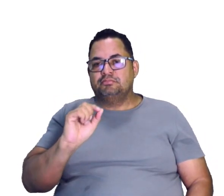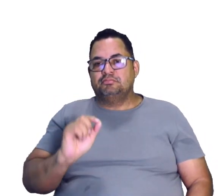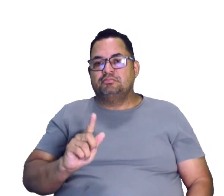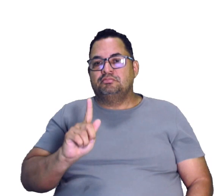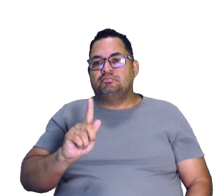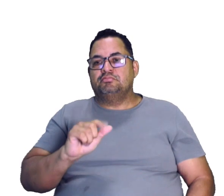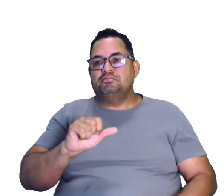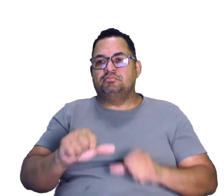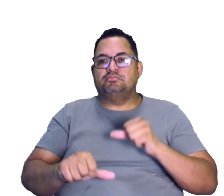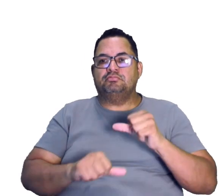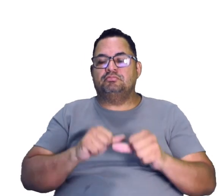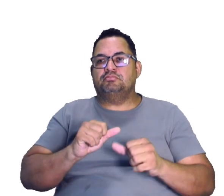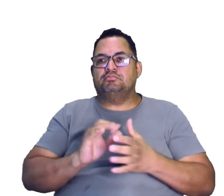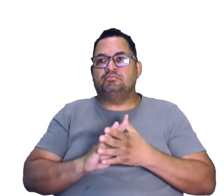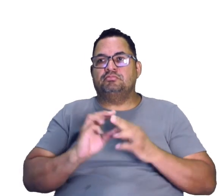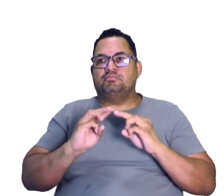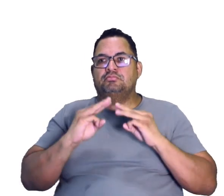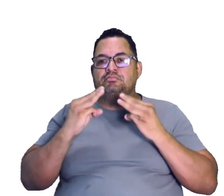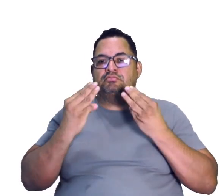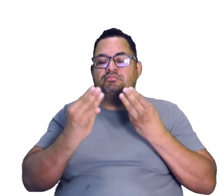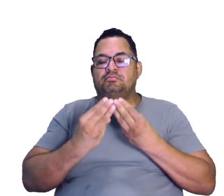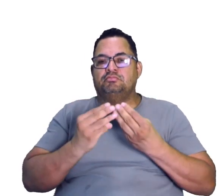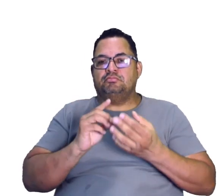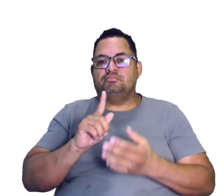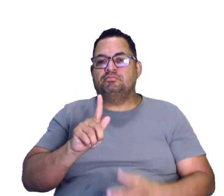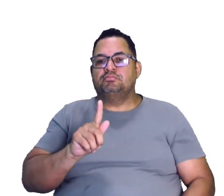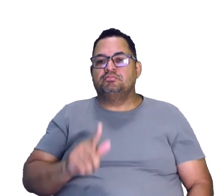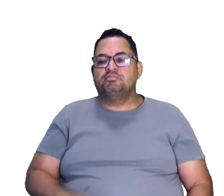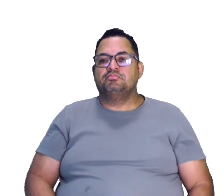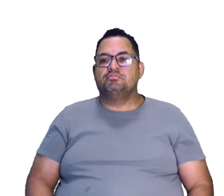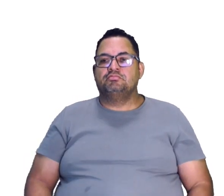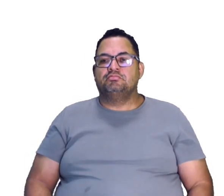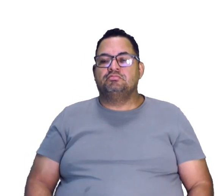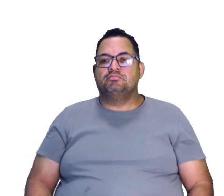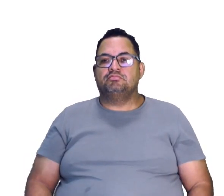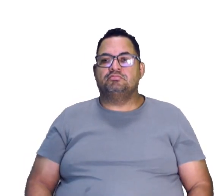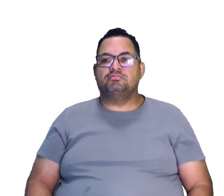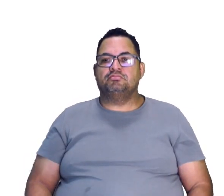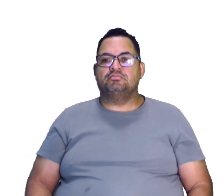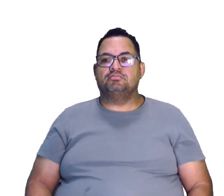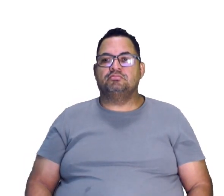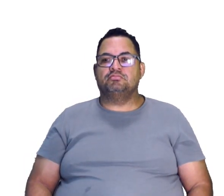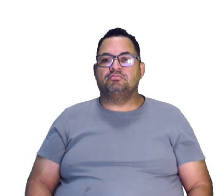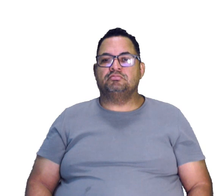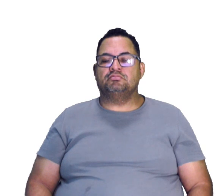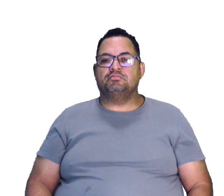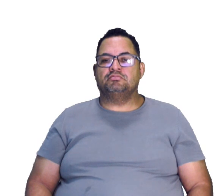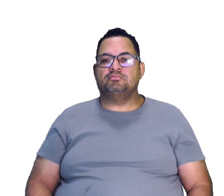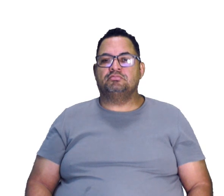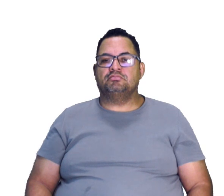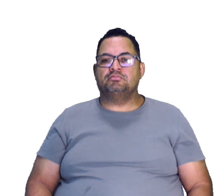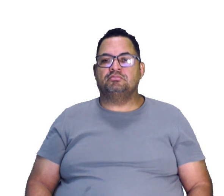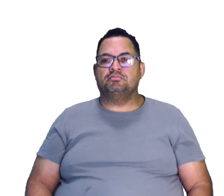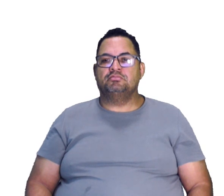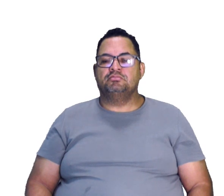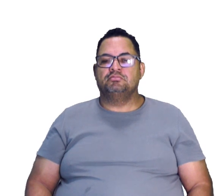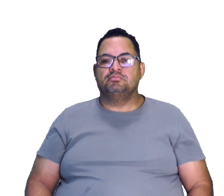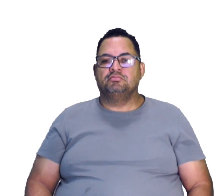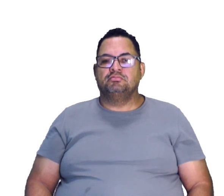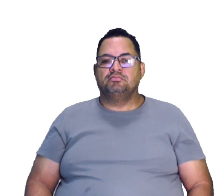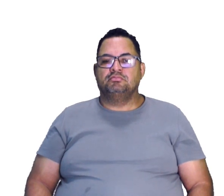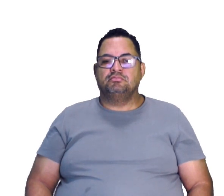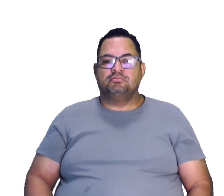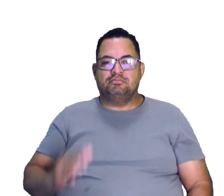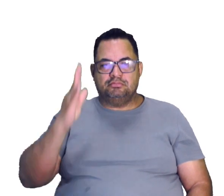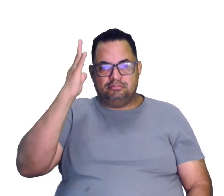para grama, porque a massa de um tomate está em grama. Então, você vai lá e vai dizer o quê? Ah, eu